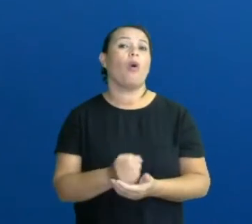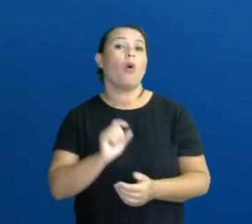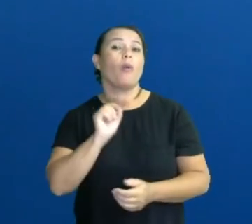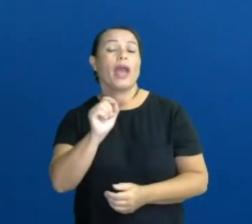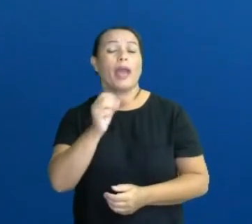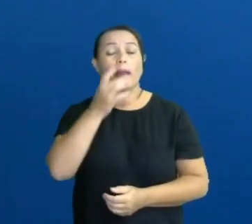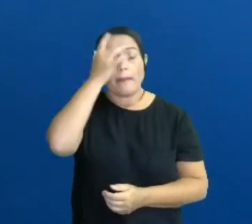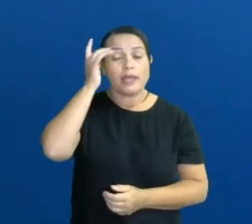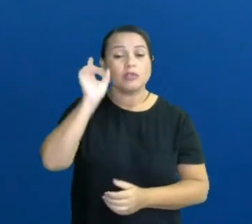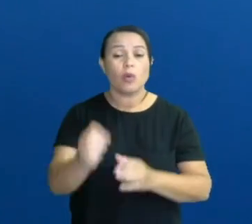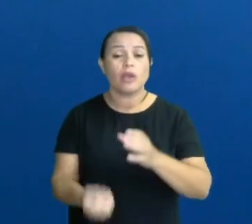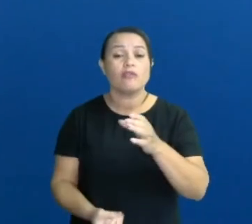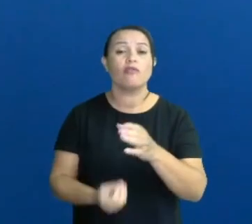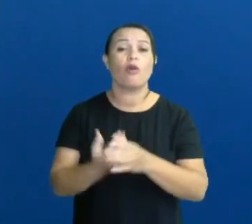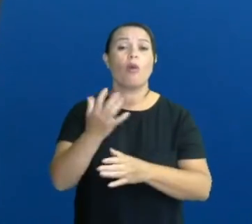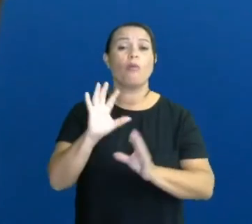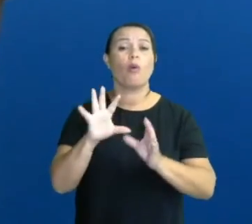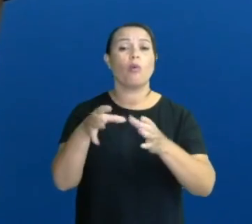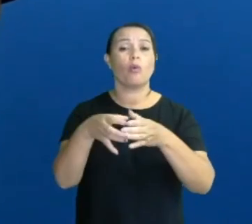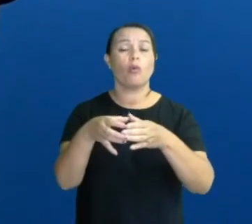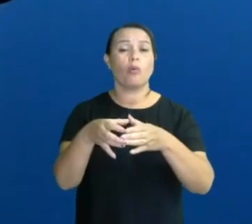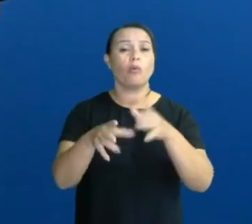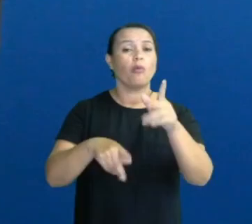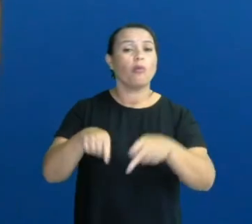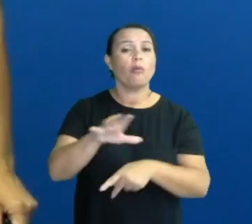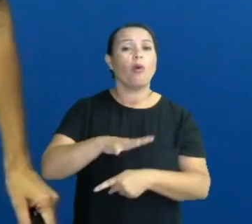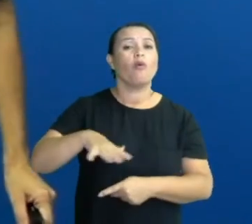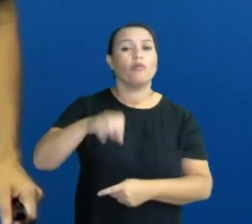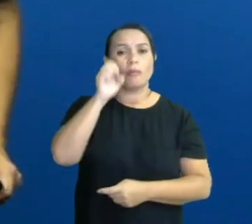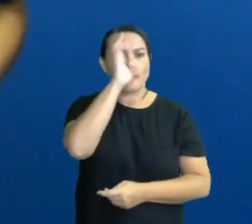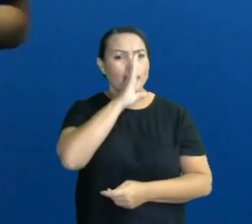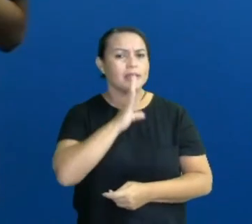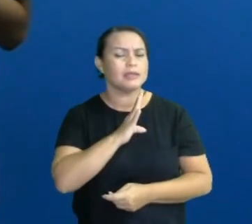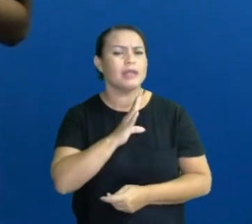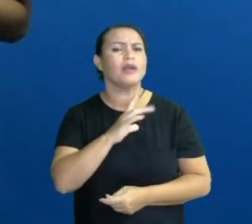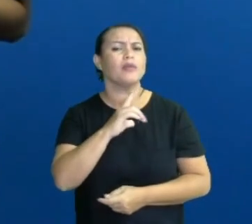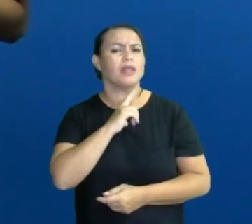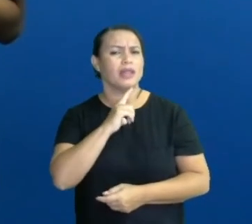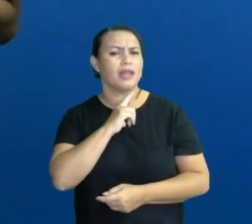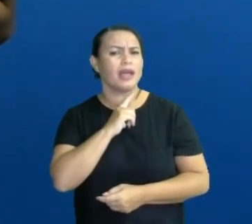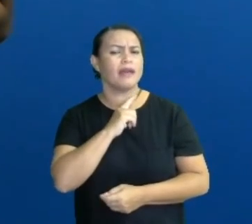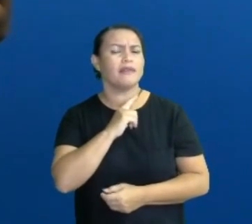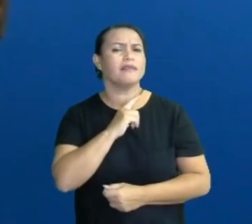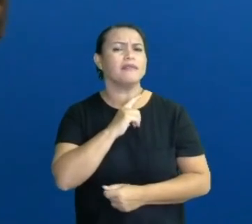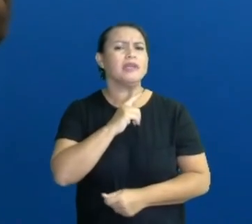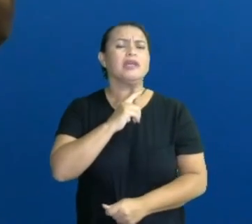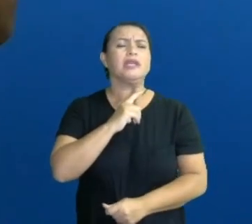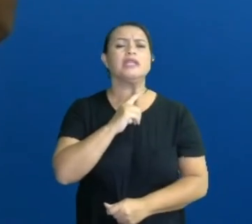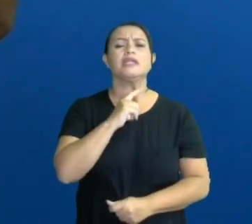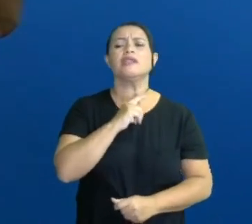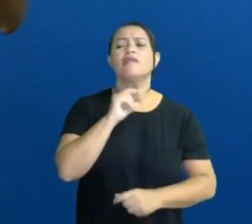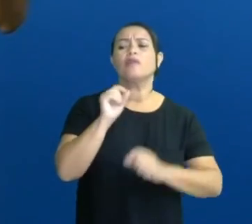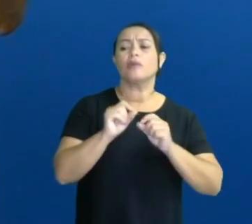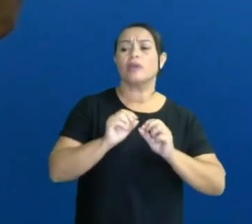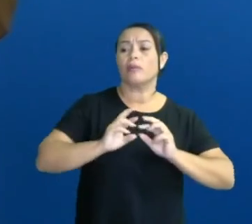o nosso povo brasileiro, ele teve essa